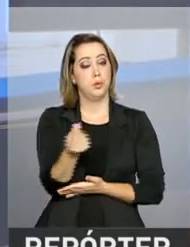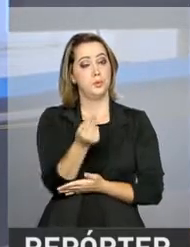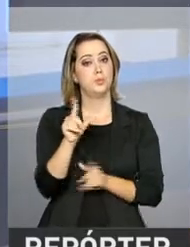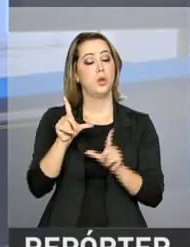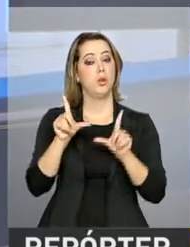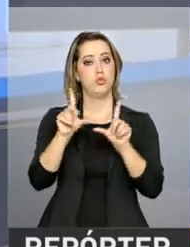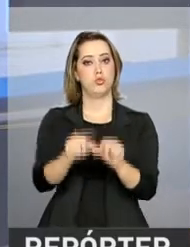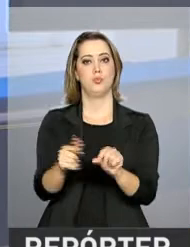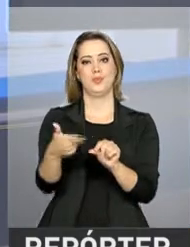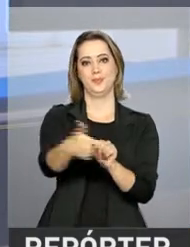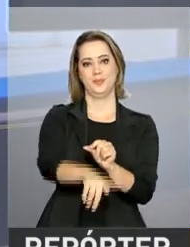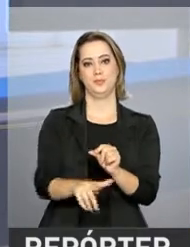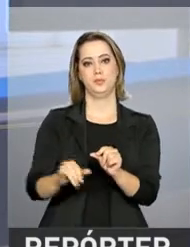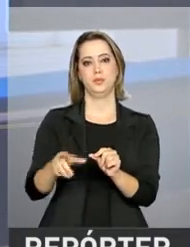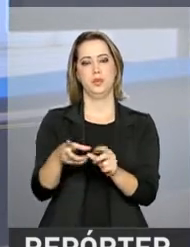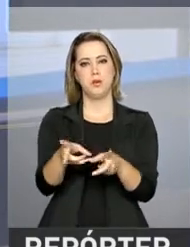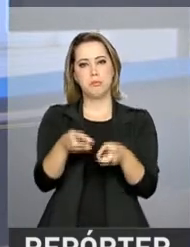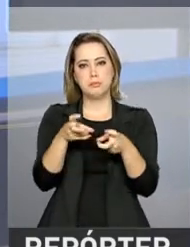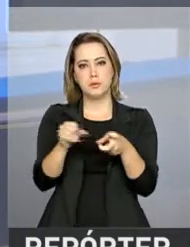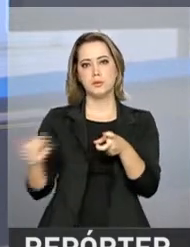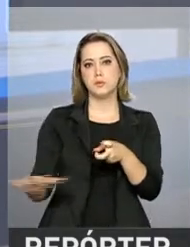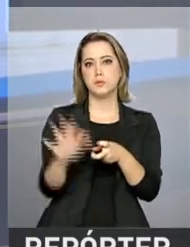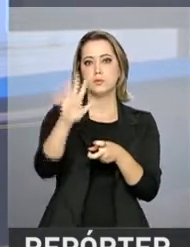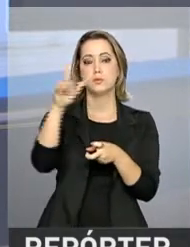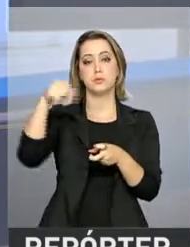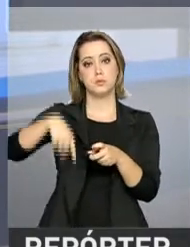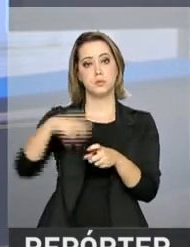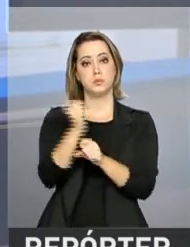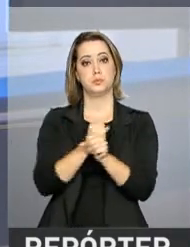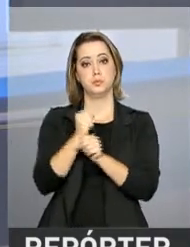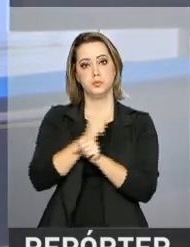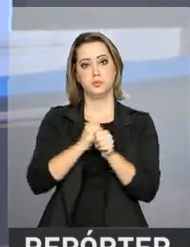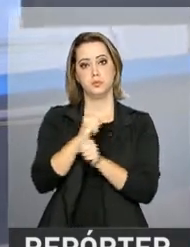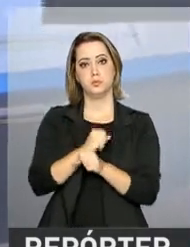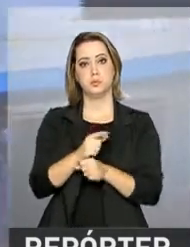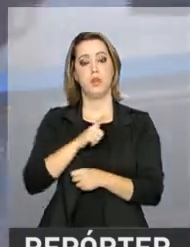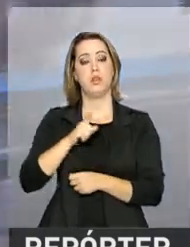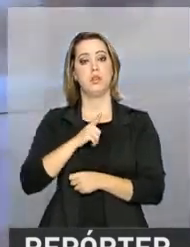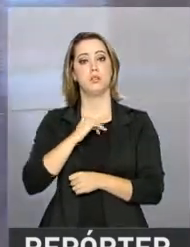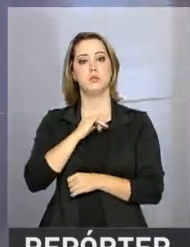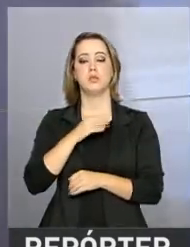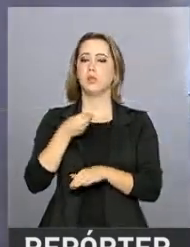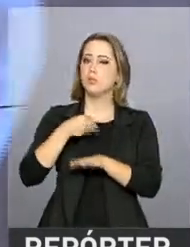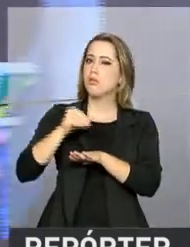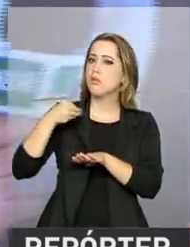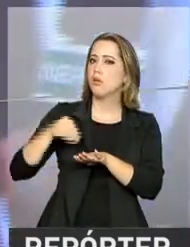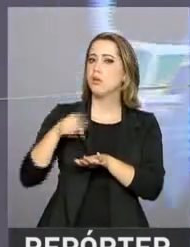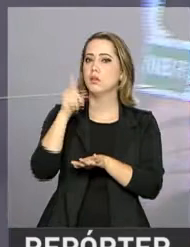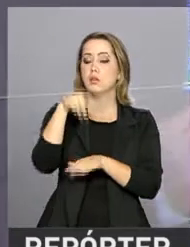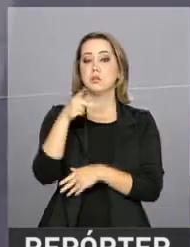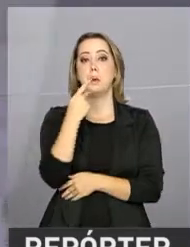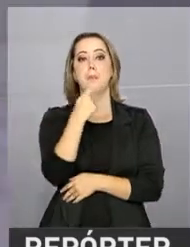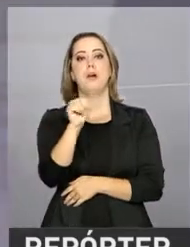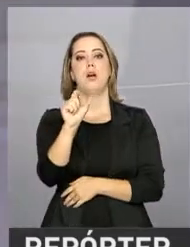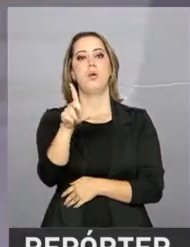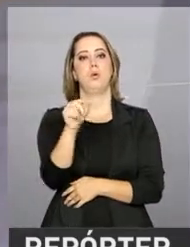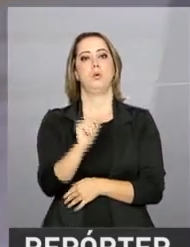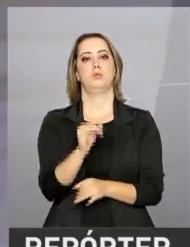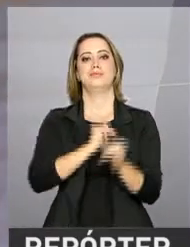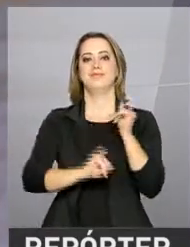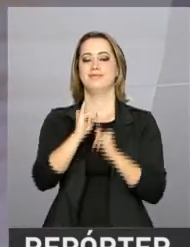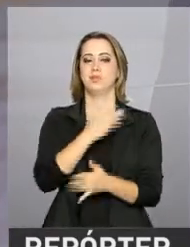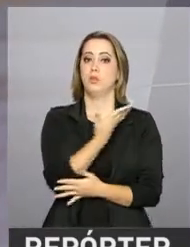mais uma vez a previsão para a inflação no final deste ano quem tem as informações para a gente é o repórter paulo la